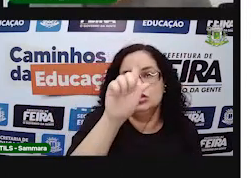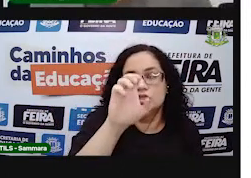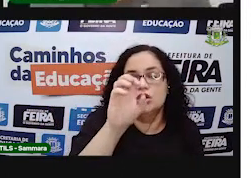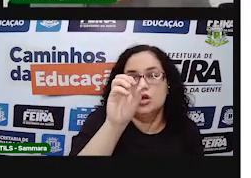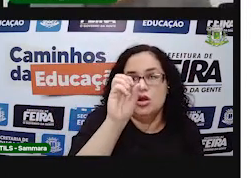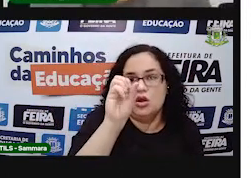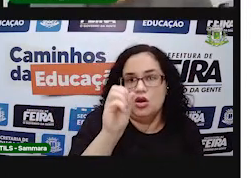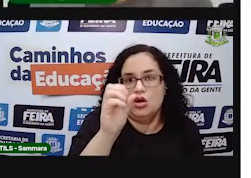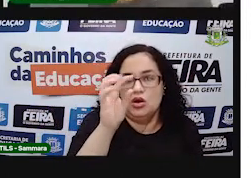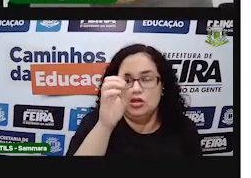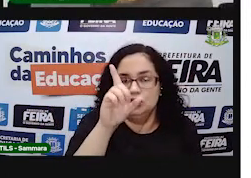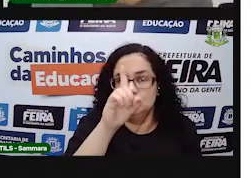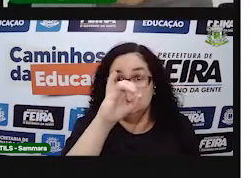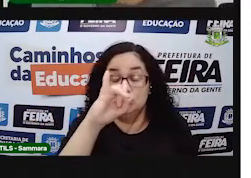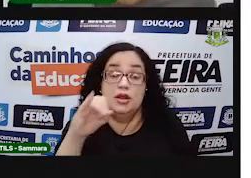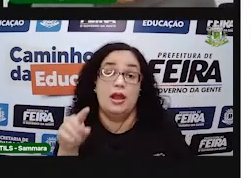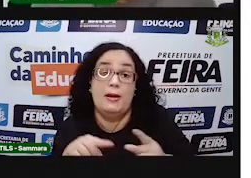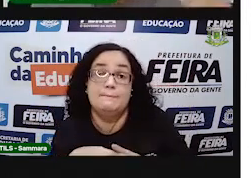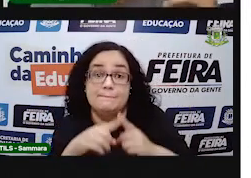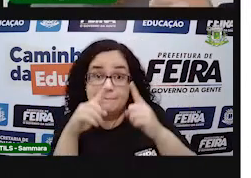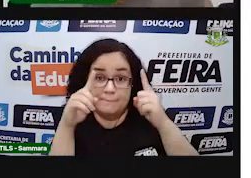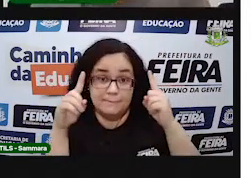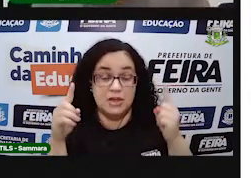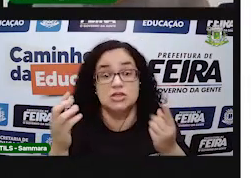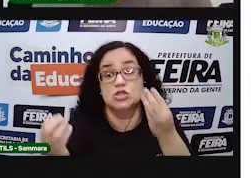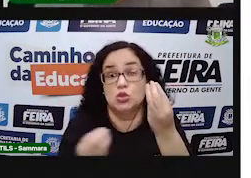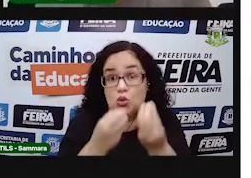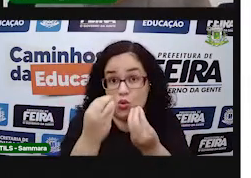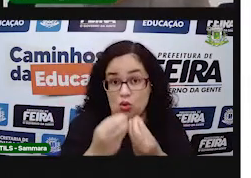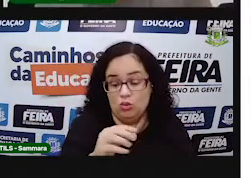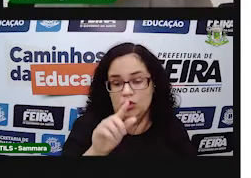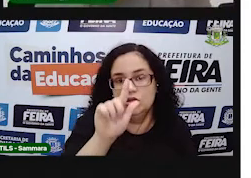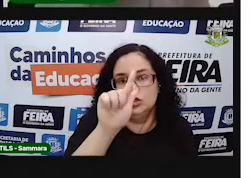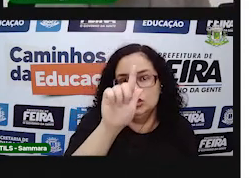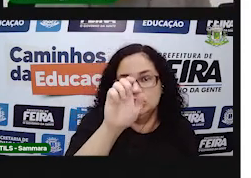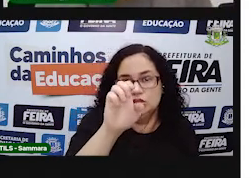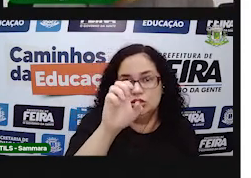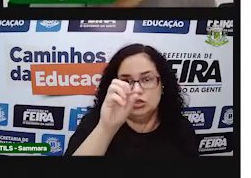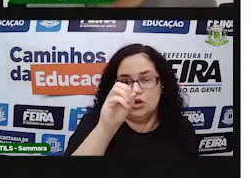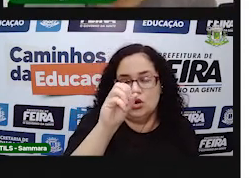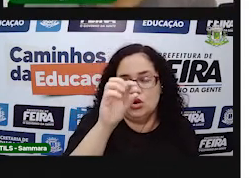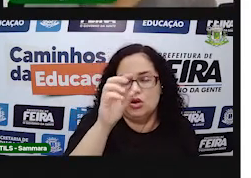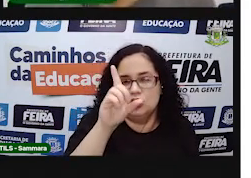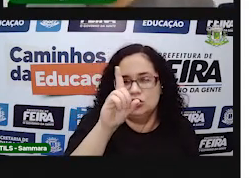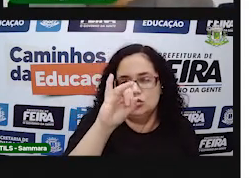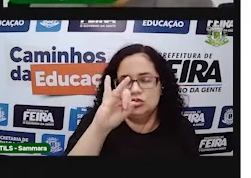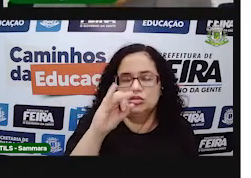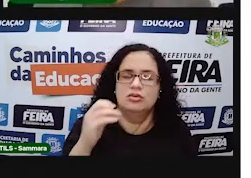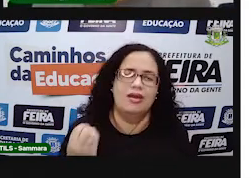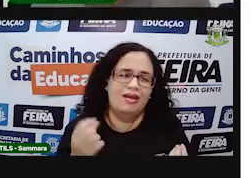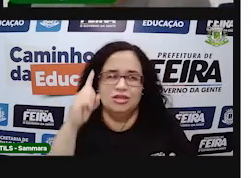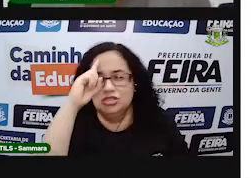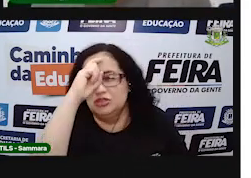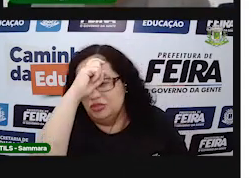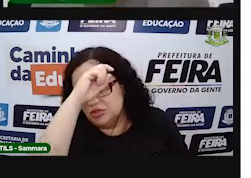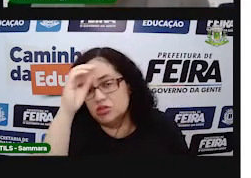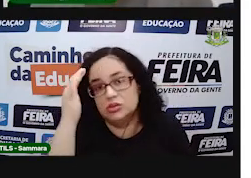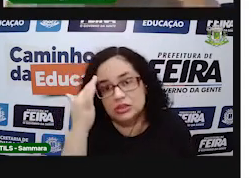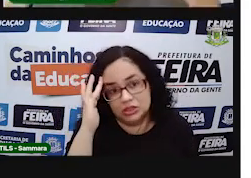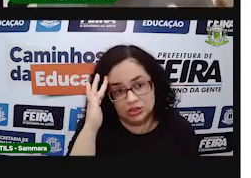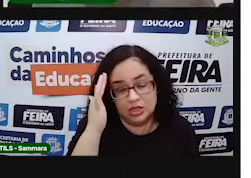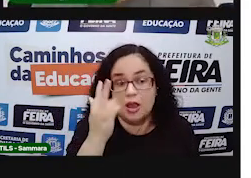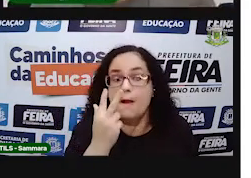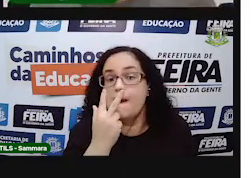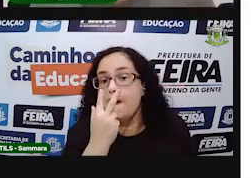geóide. A gente viu isso em aulas anteriores. Mas, como o geóide é um formato muito complicado de entender, a